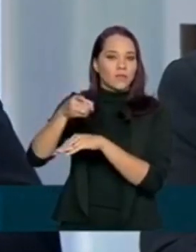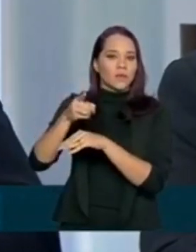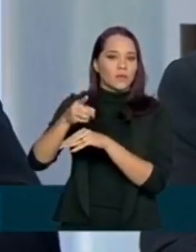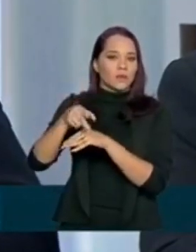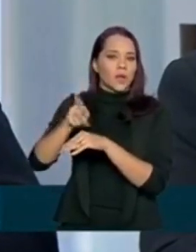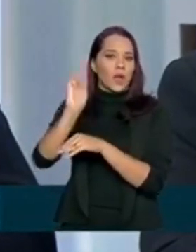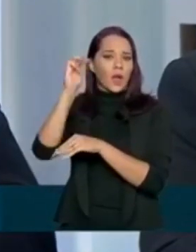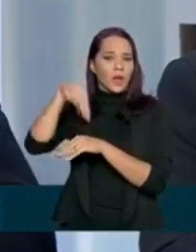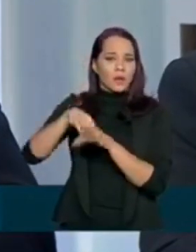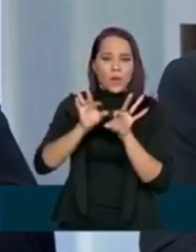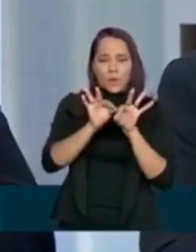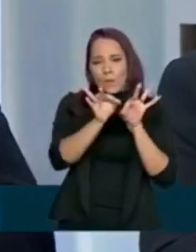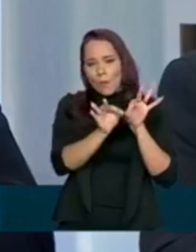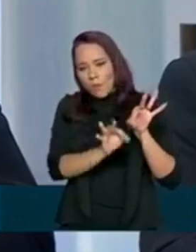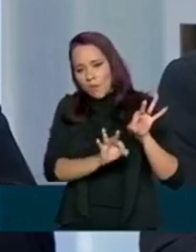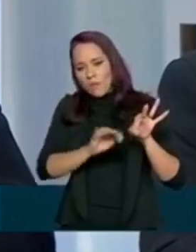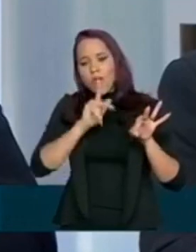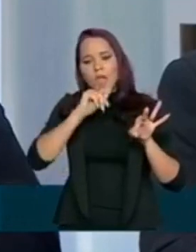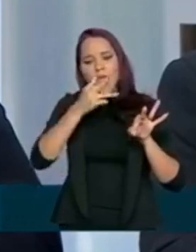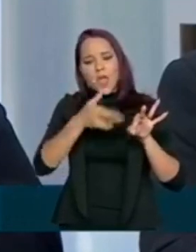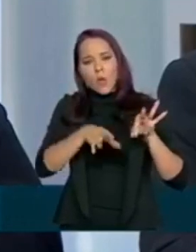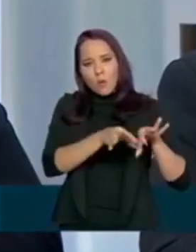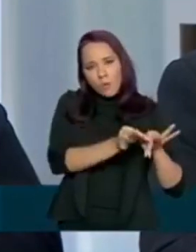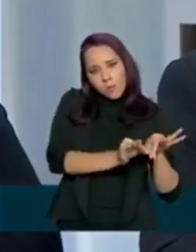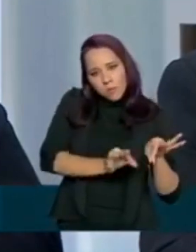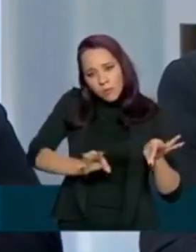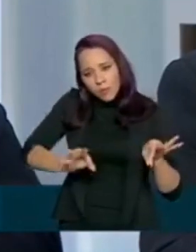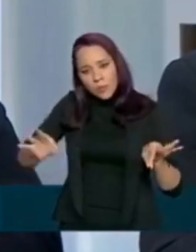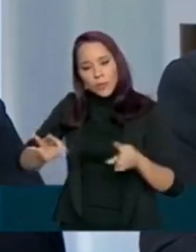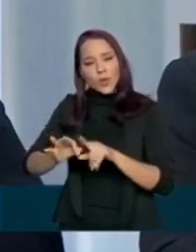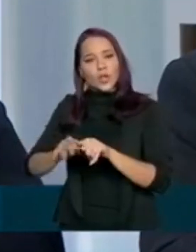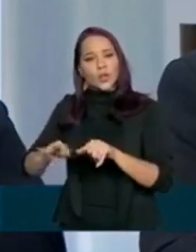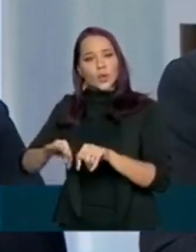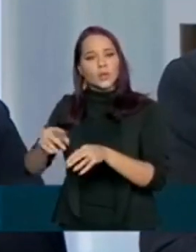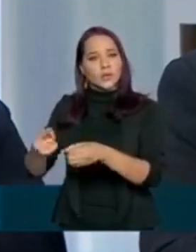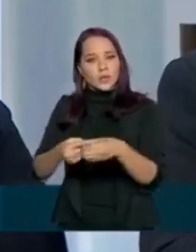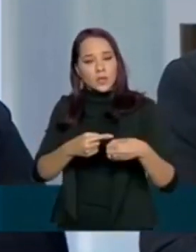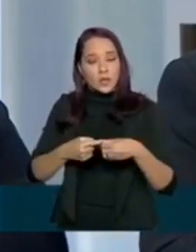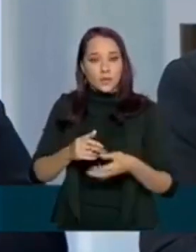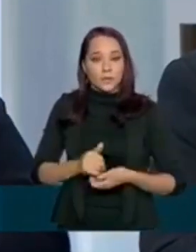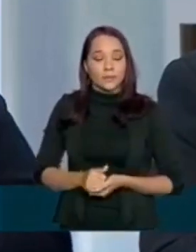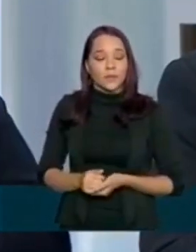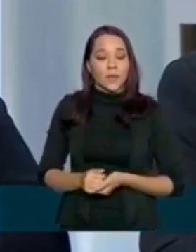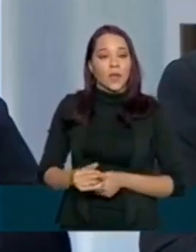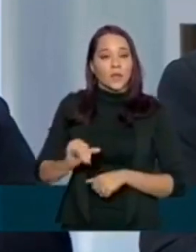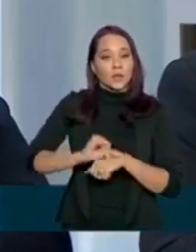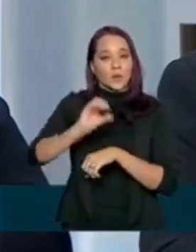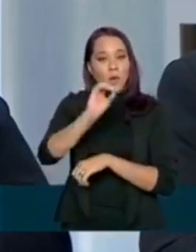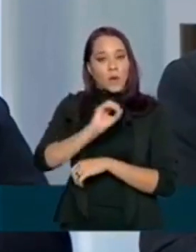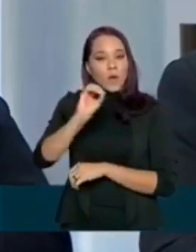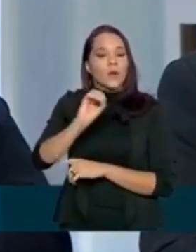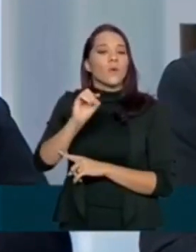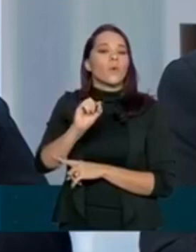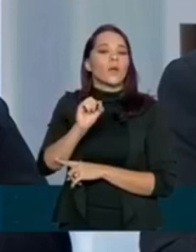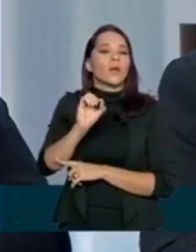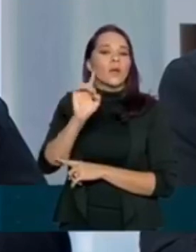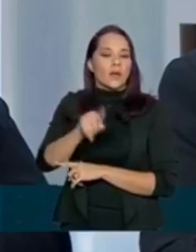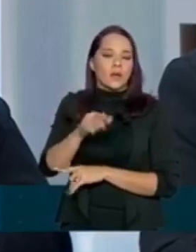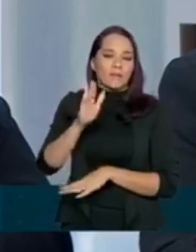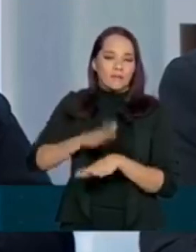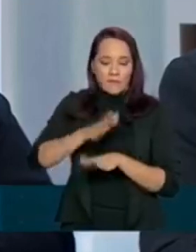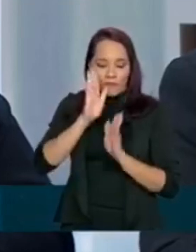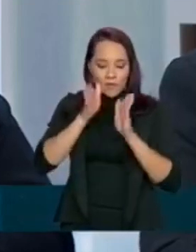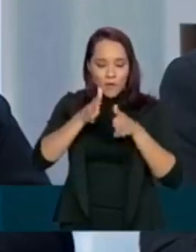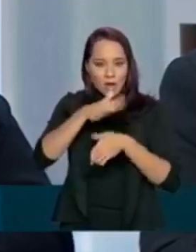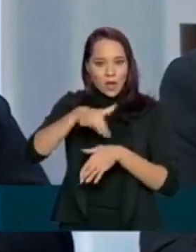nado seus que vai interligar basicamente todas as cidades da região norte eo centro-oeste a ideia pessoalmente a a parte agrícola